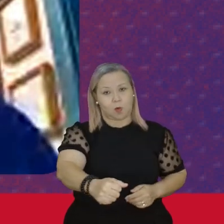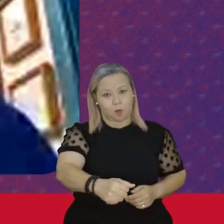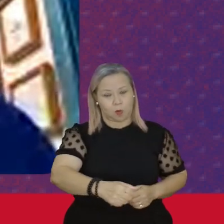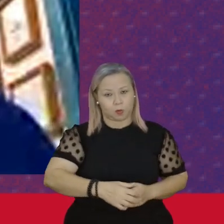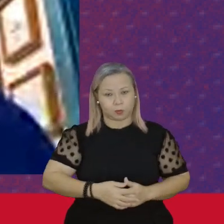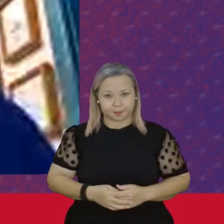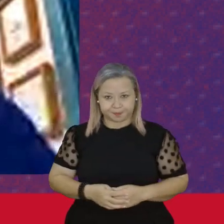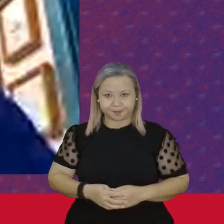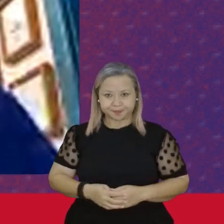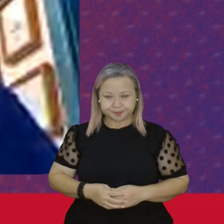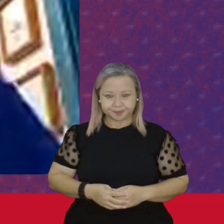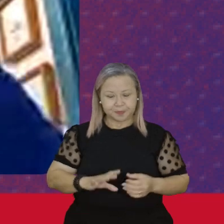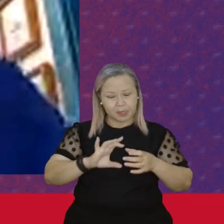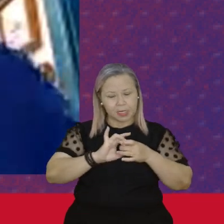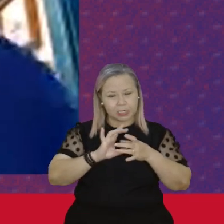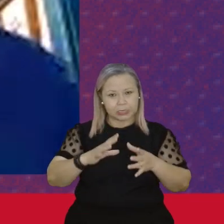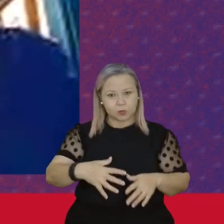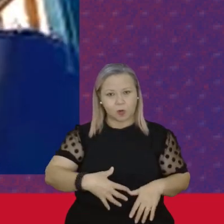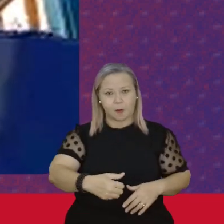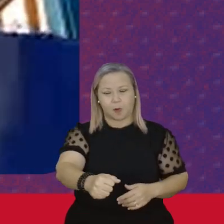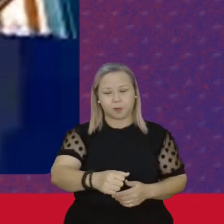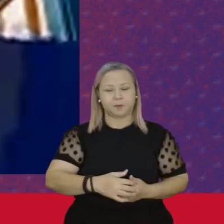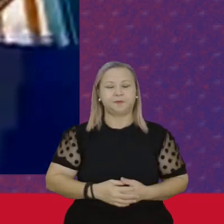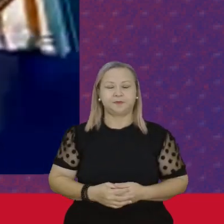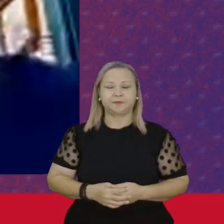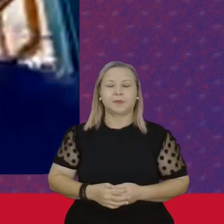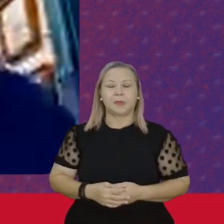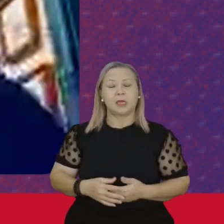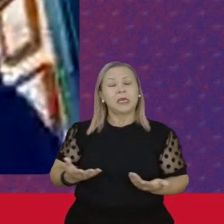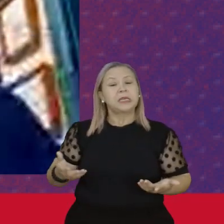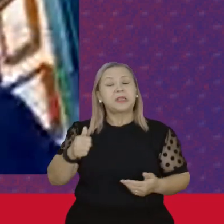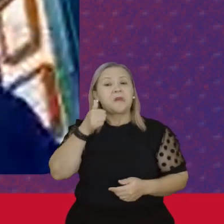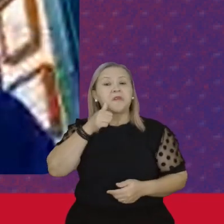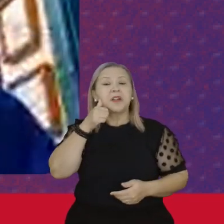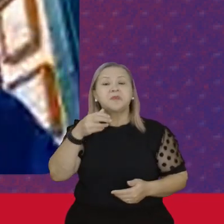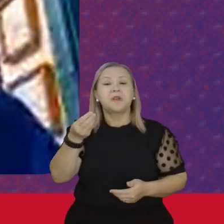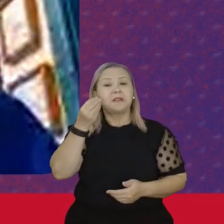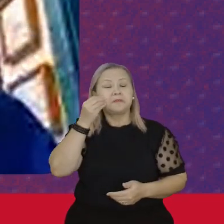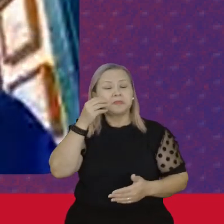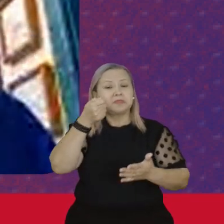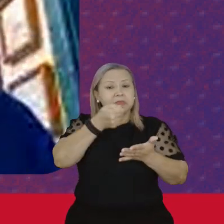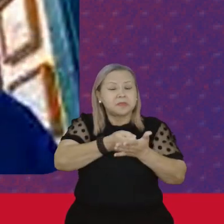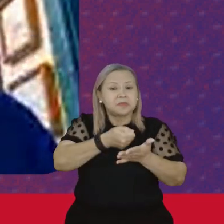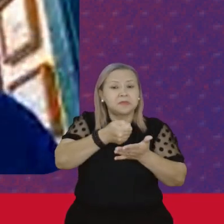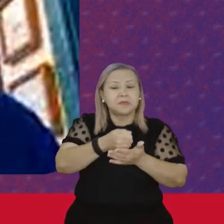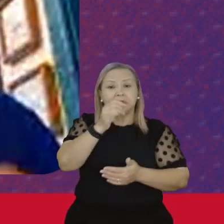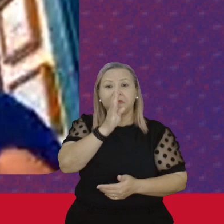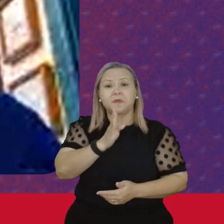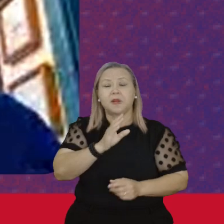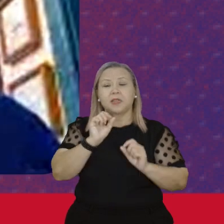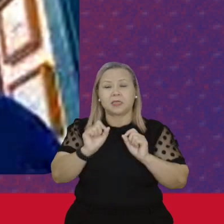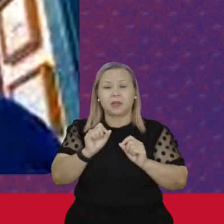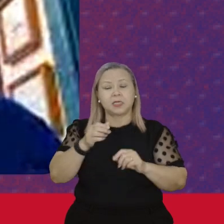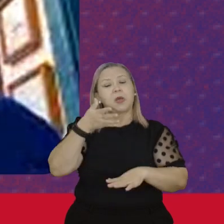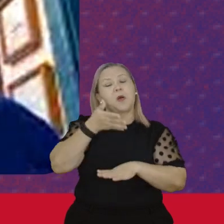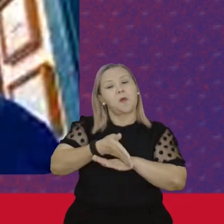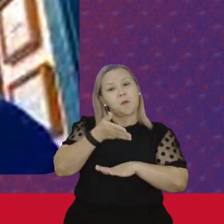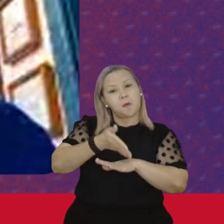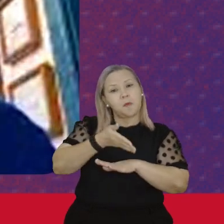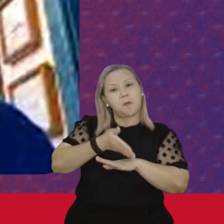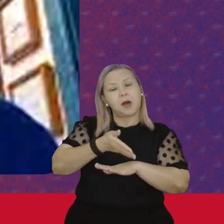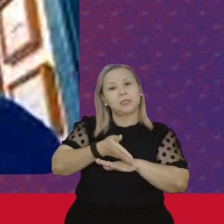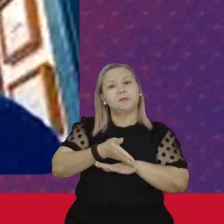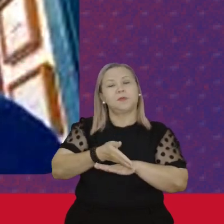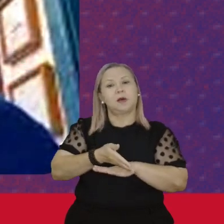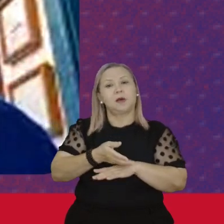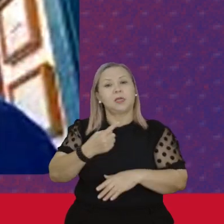É interessante que essa data quem propôs foram as mulheres brasileiras, né? Porque nós participamos, os